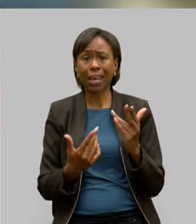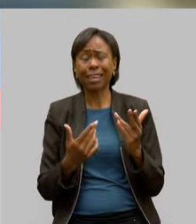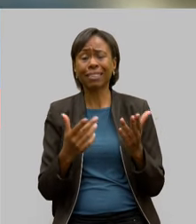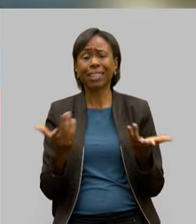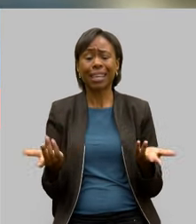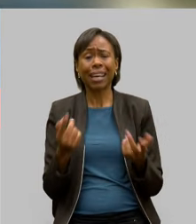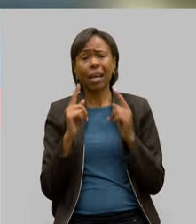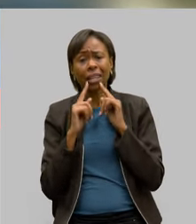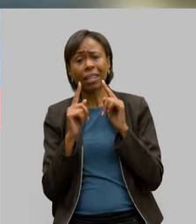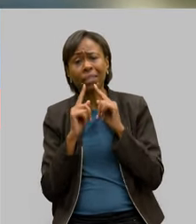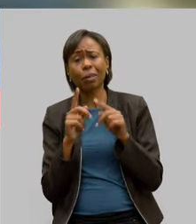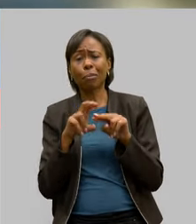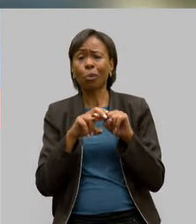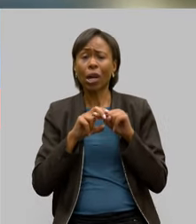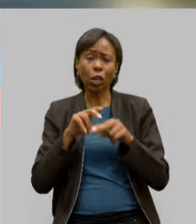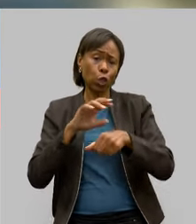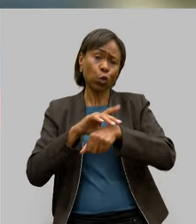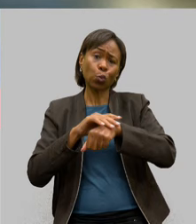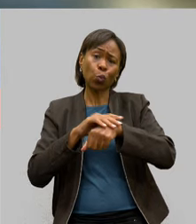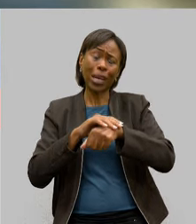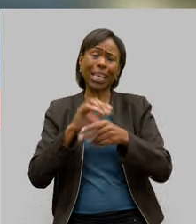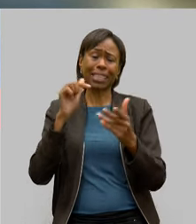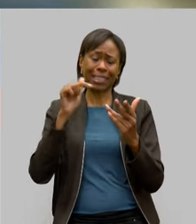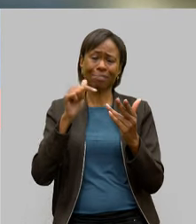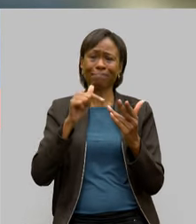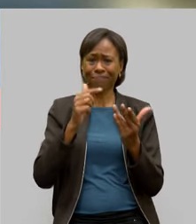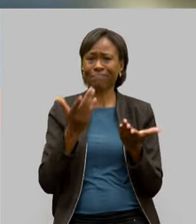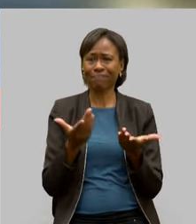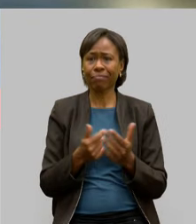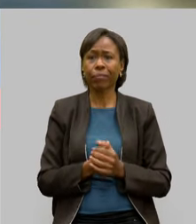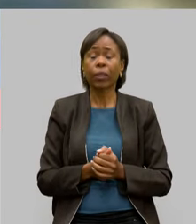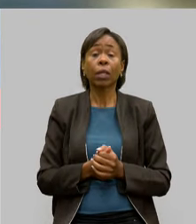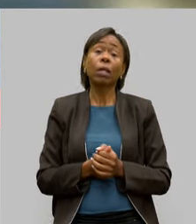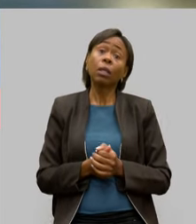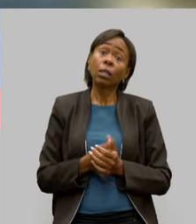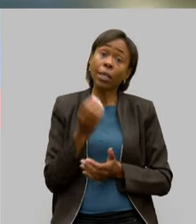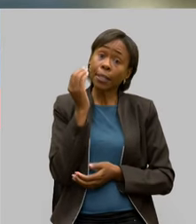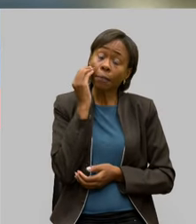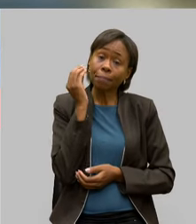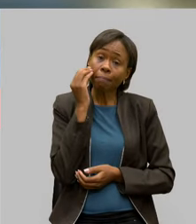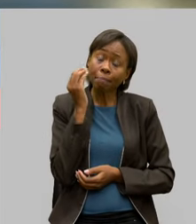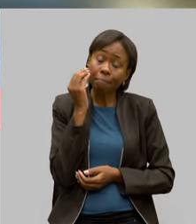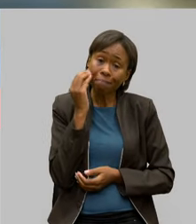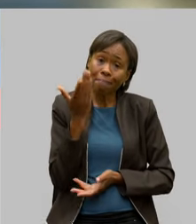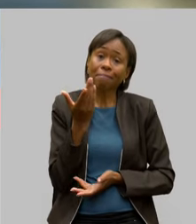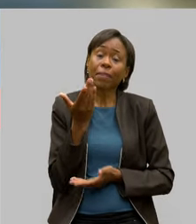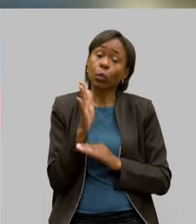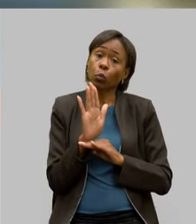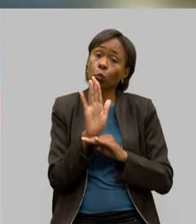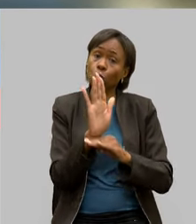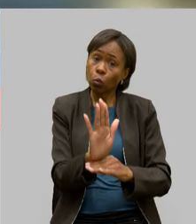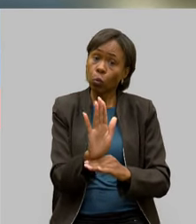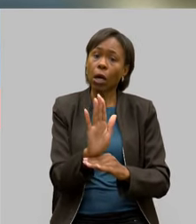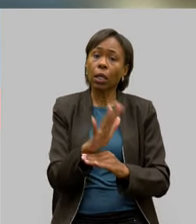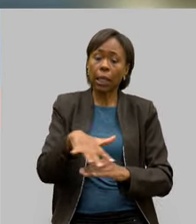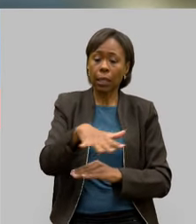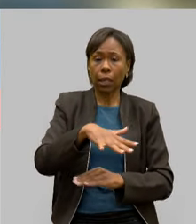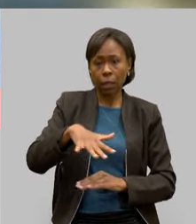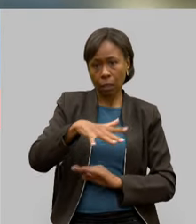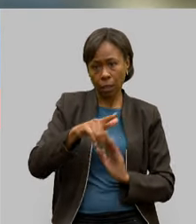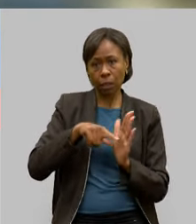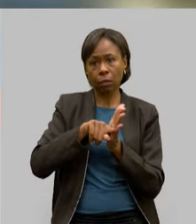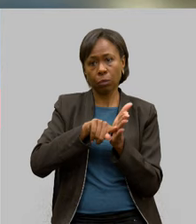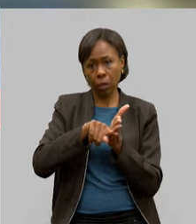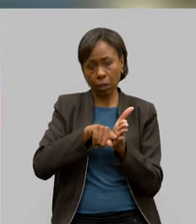também de doenças que acometem essa planta Então essa é a nossa tentativa de contribuir com as pesquisas né e